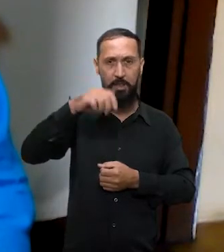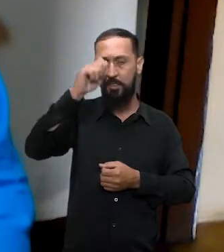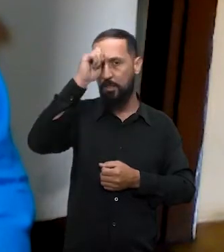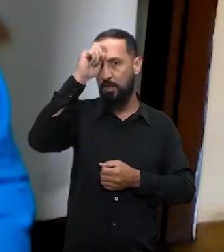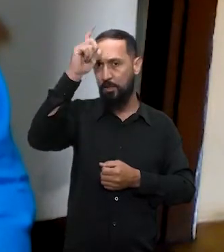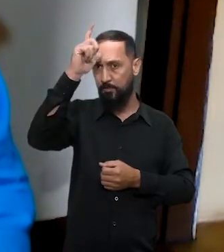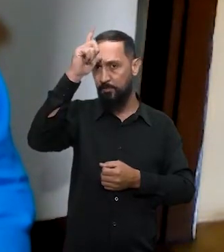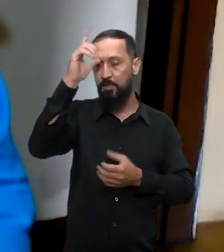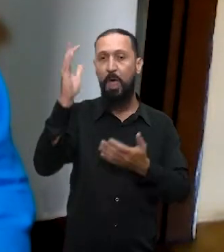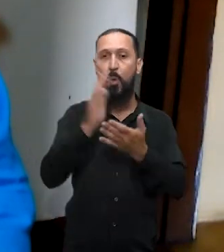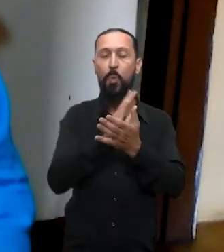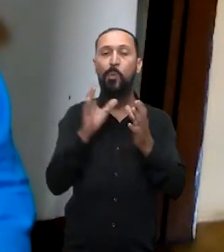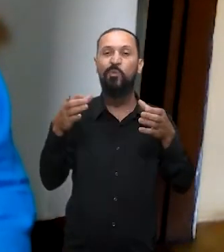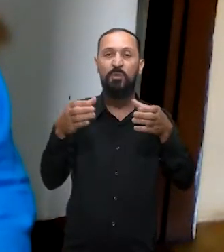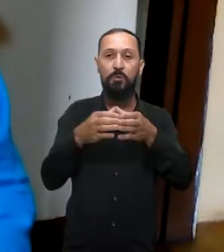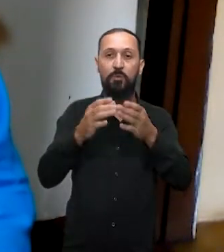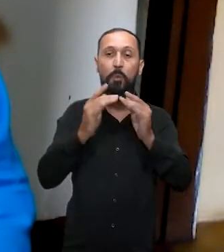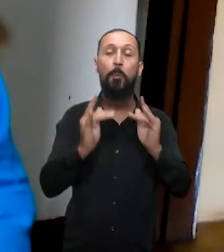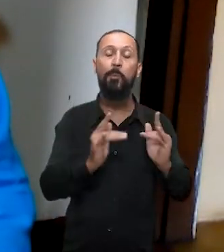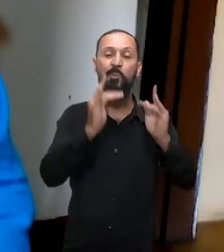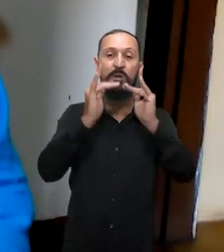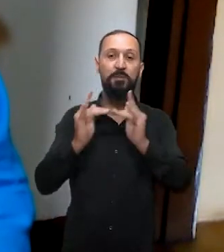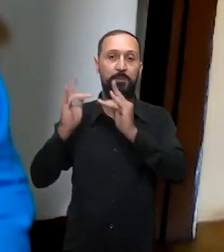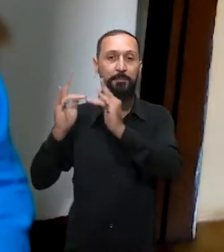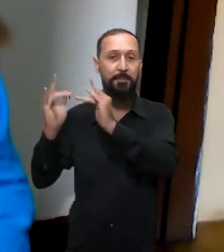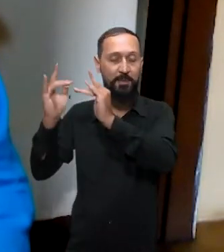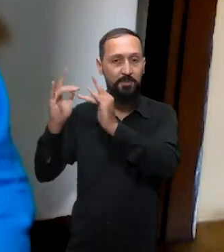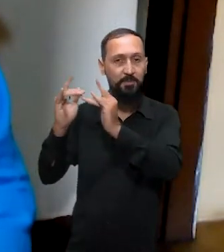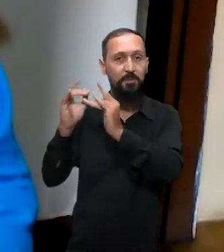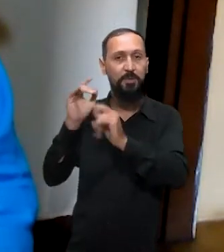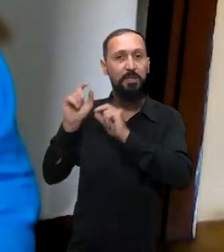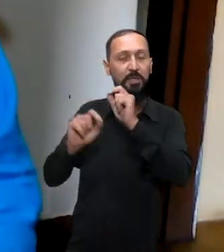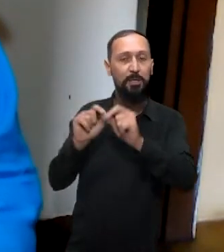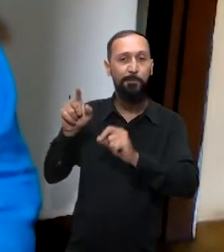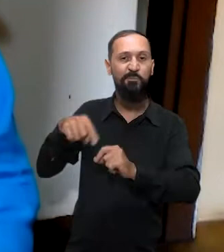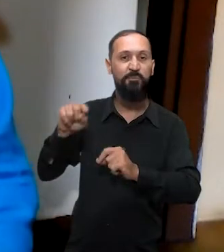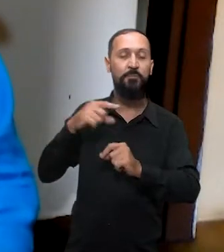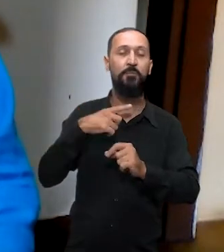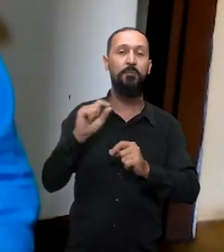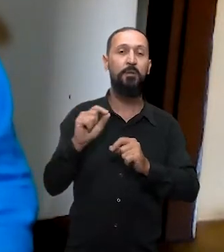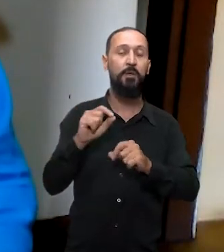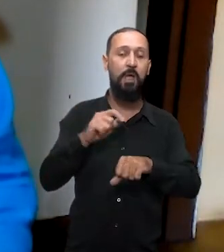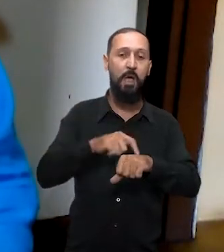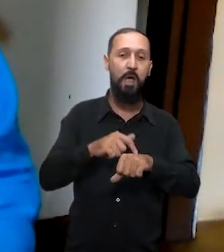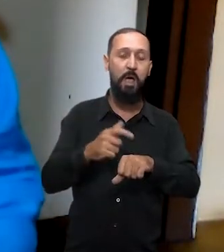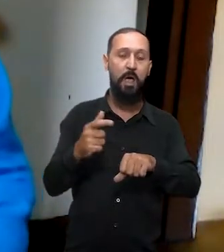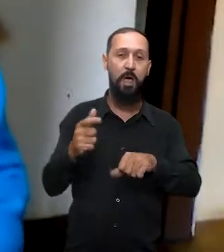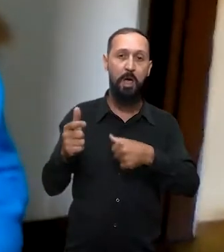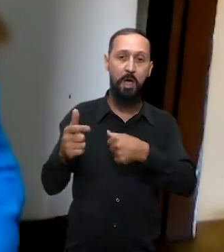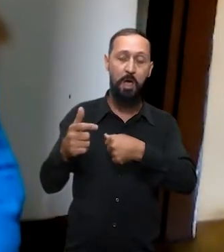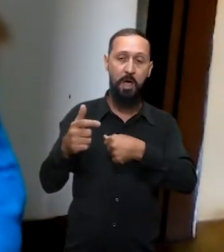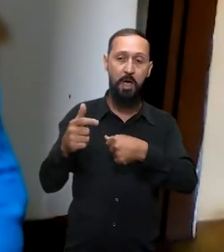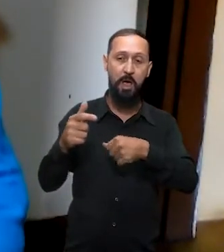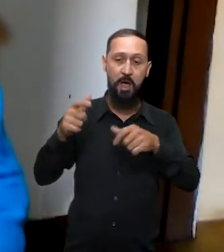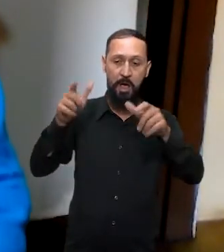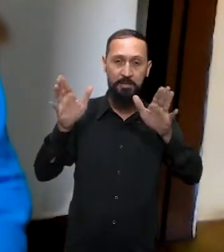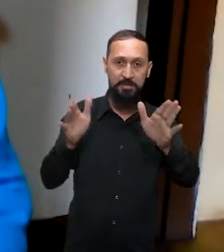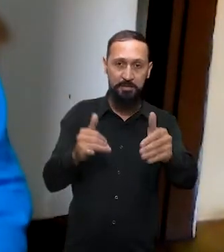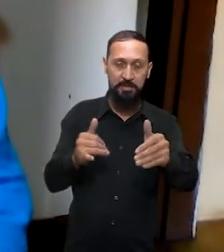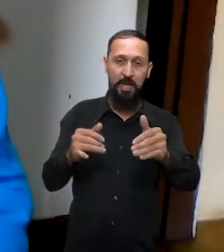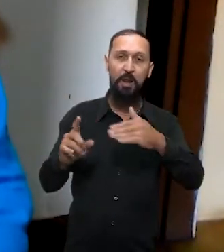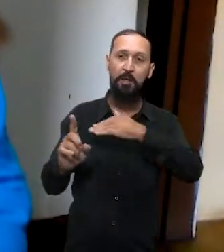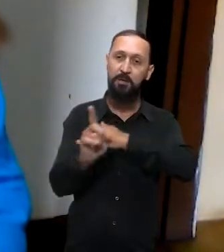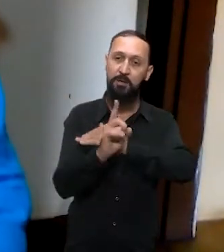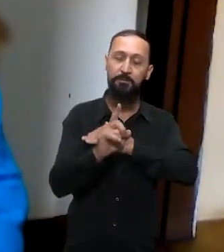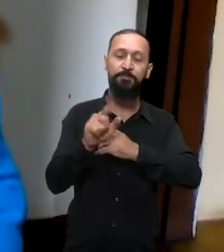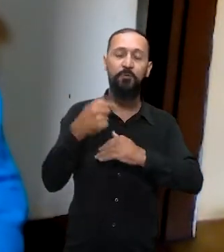conjunto de apartamentos, um condomínio, em que as recepções desses